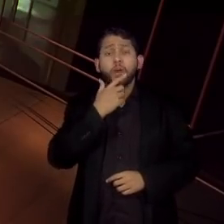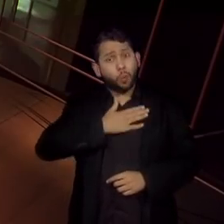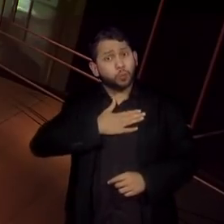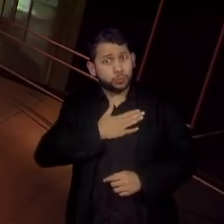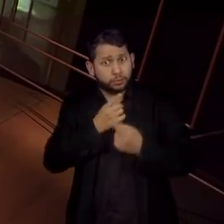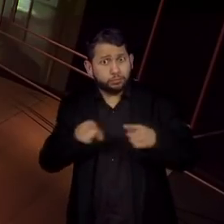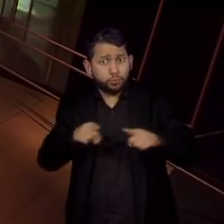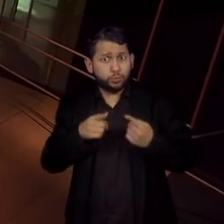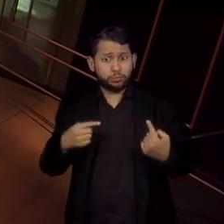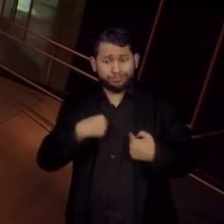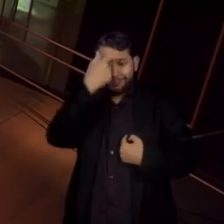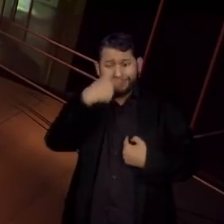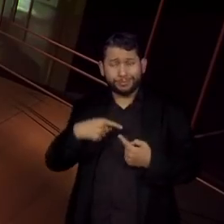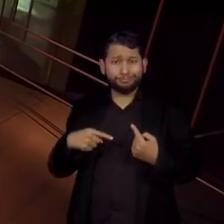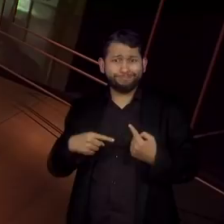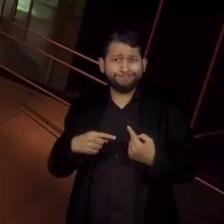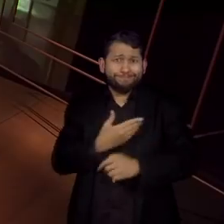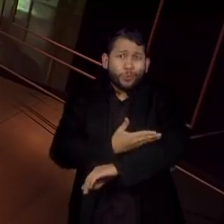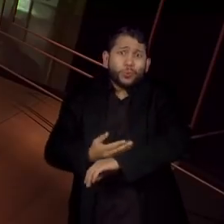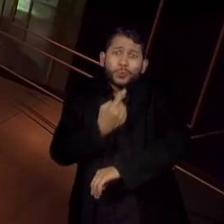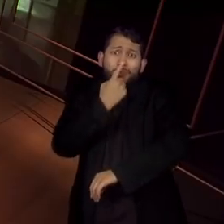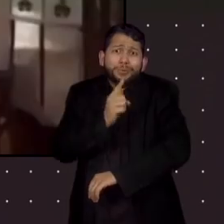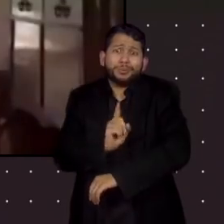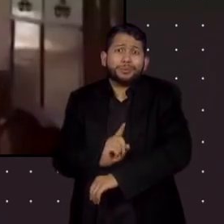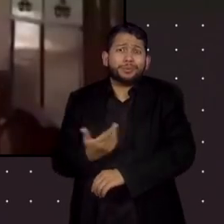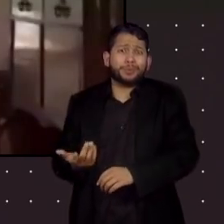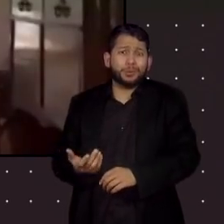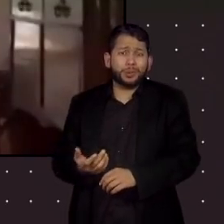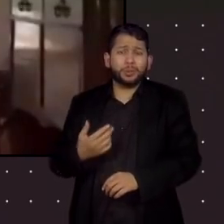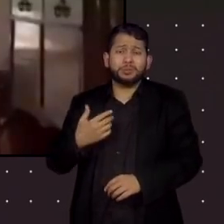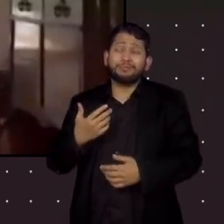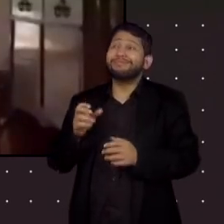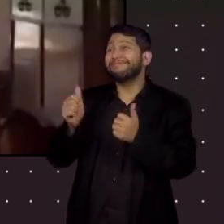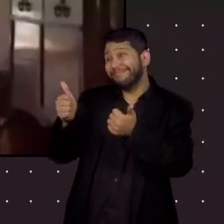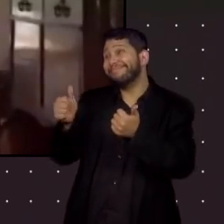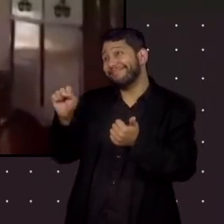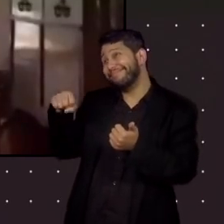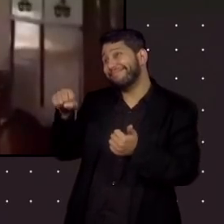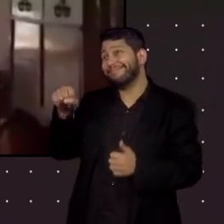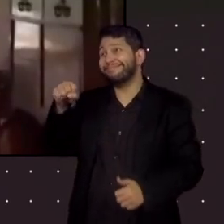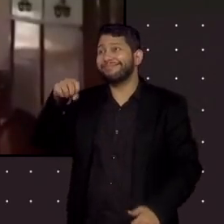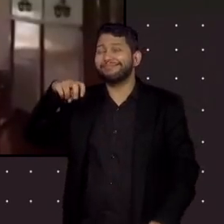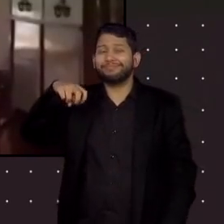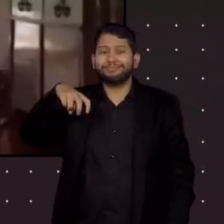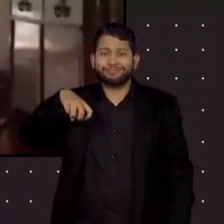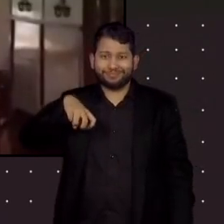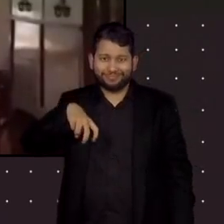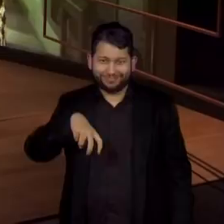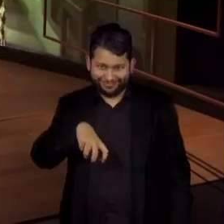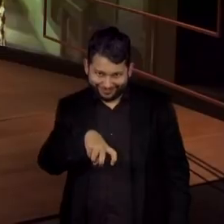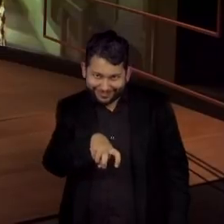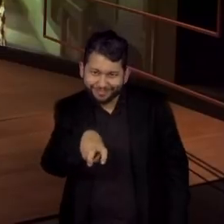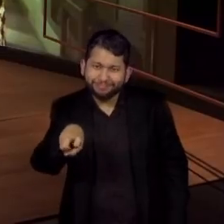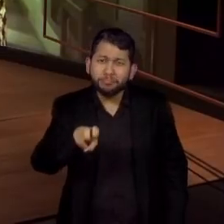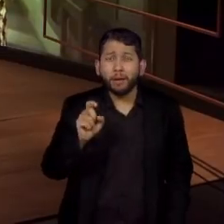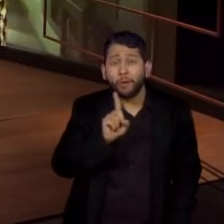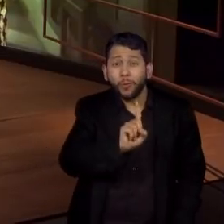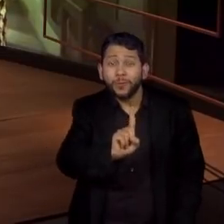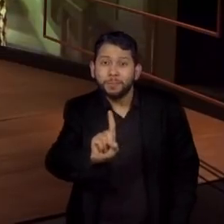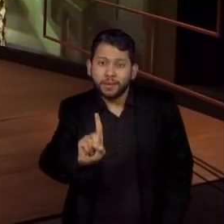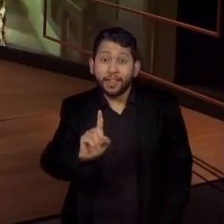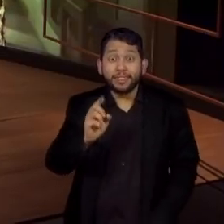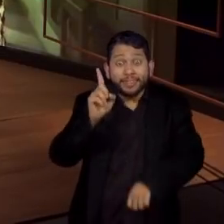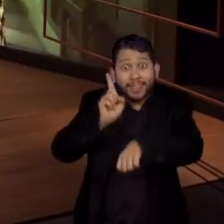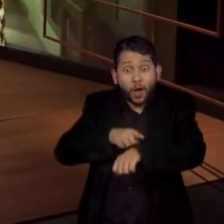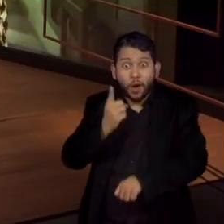não gostei muito daquilo. Eu fui descendo a escada, assim, meio cabisbaixa, aí apareceu um rapaz